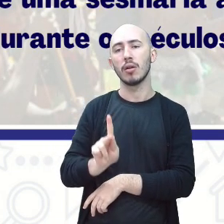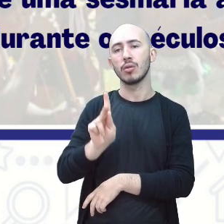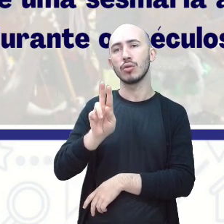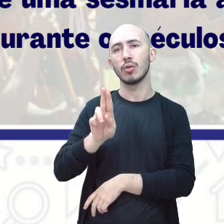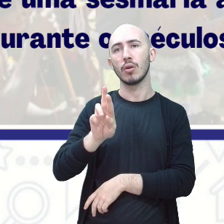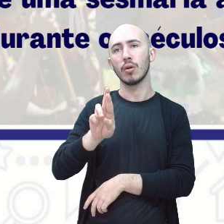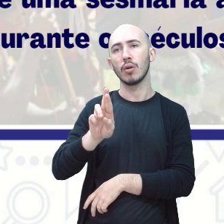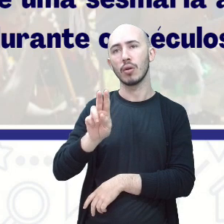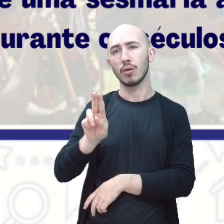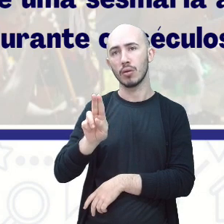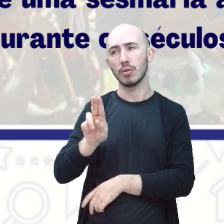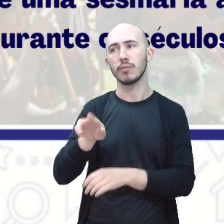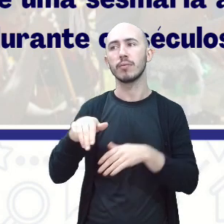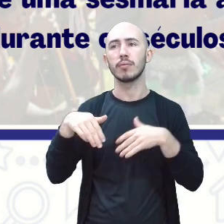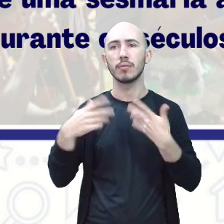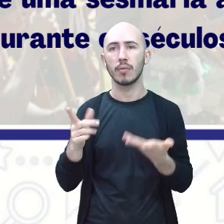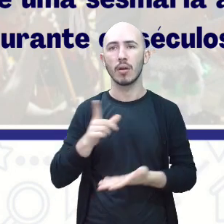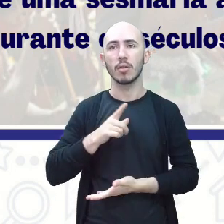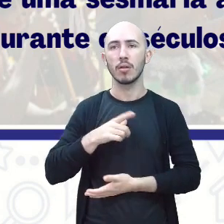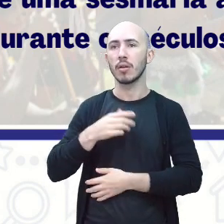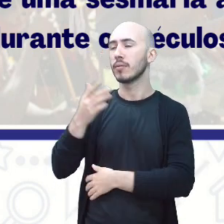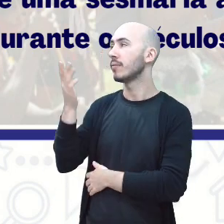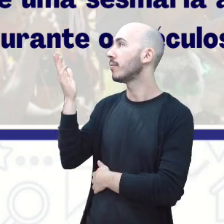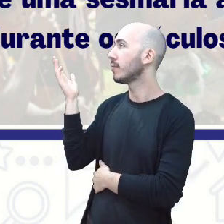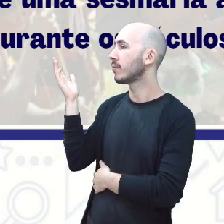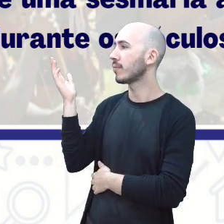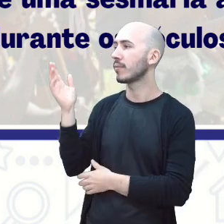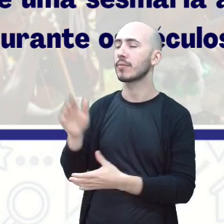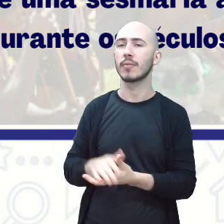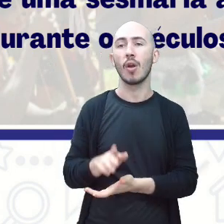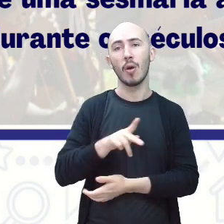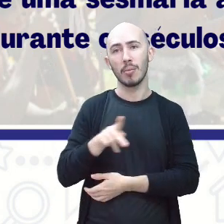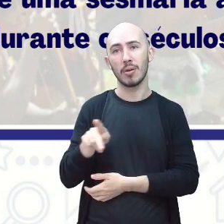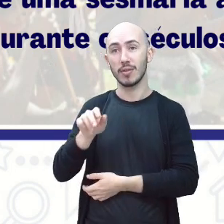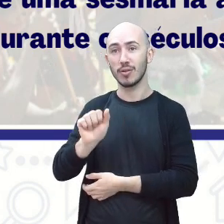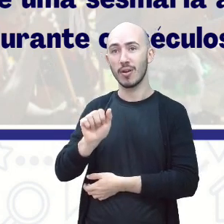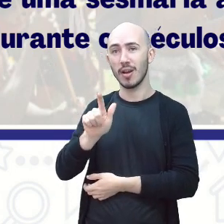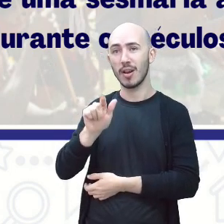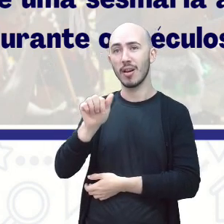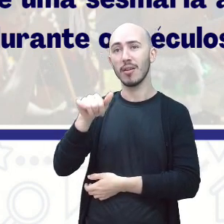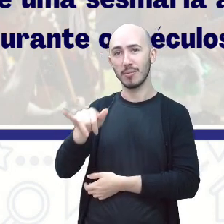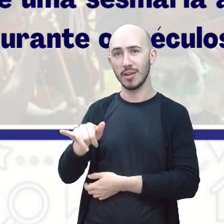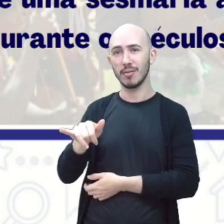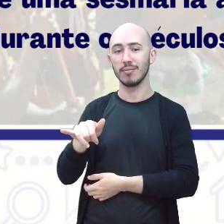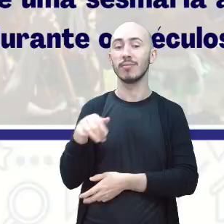povo do qual descende, né, o nosso professor Alami, né, o povo Pancararu, né.